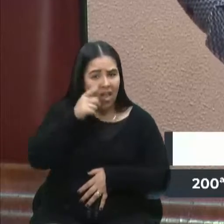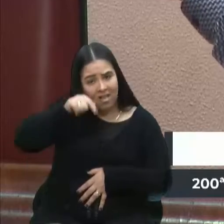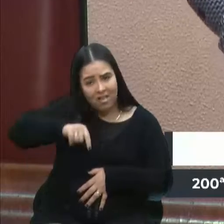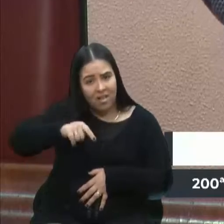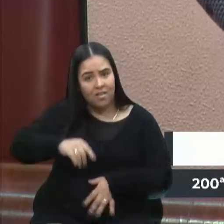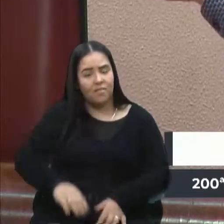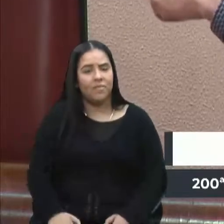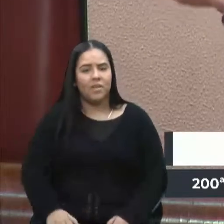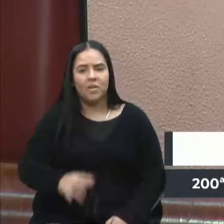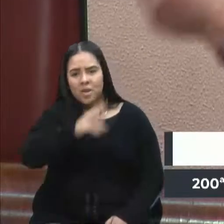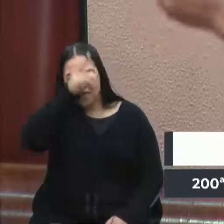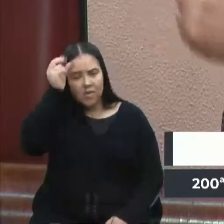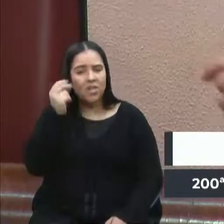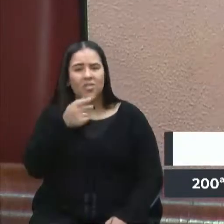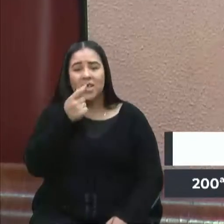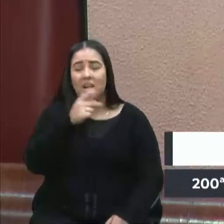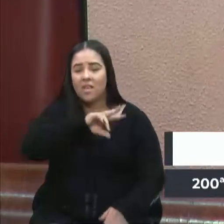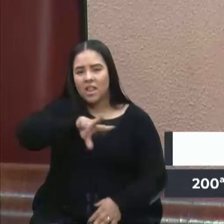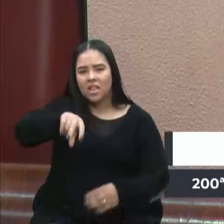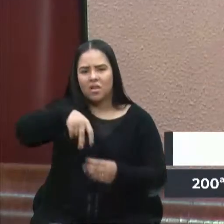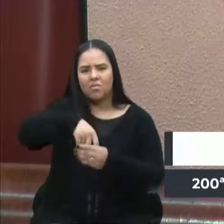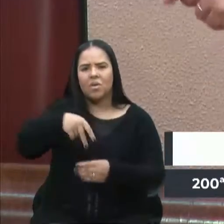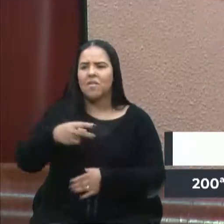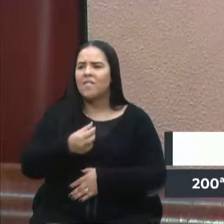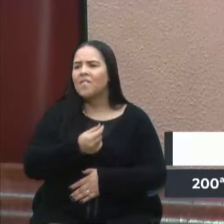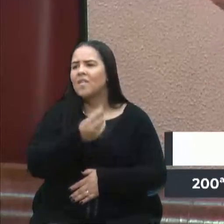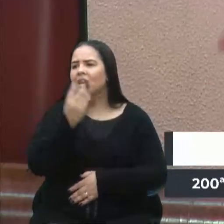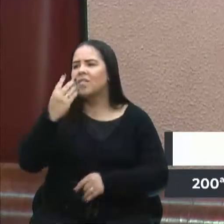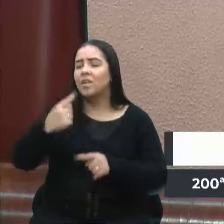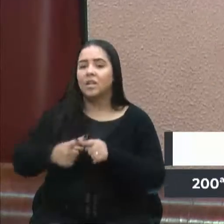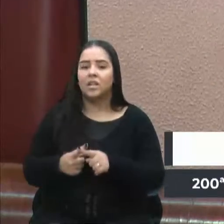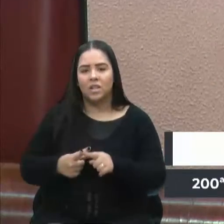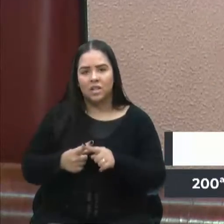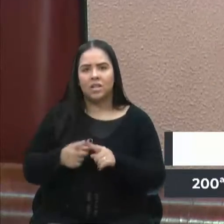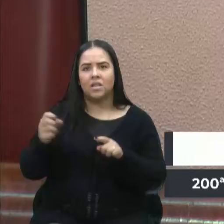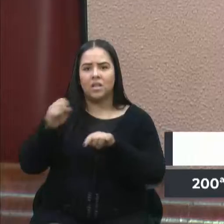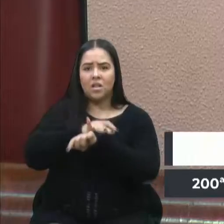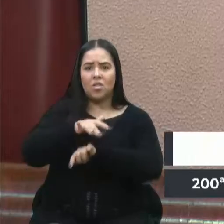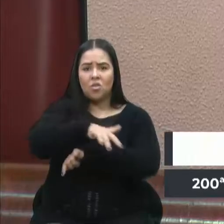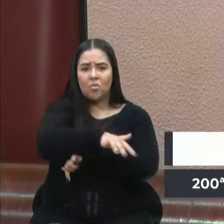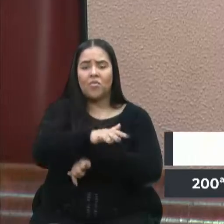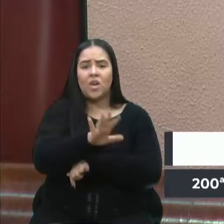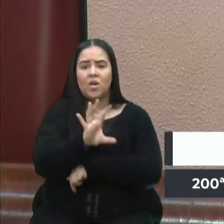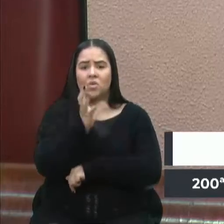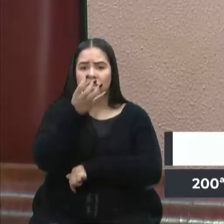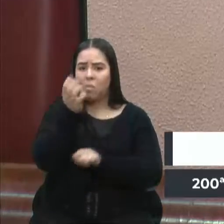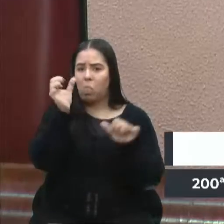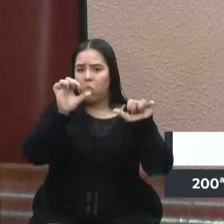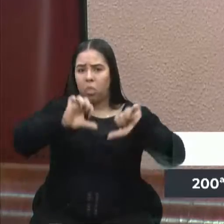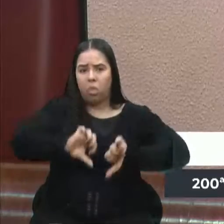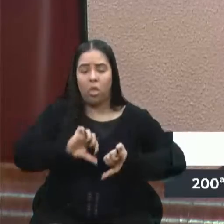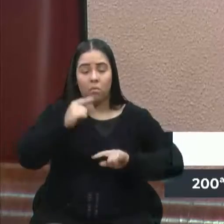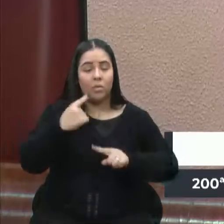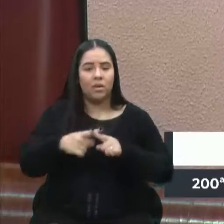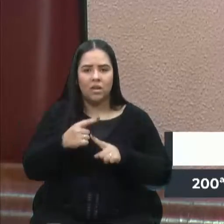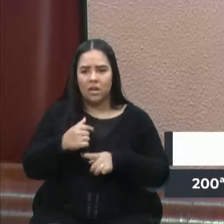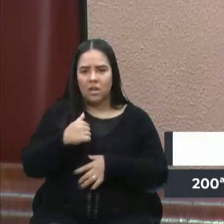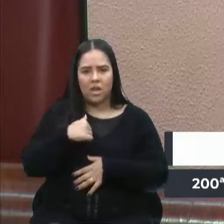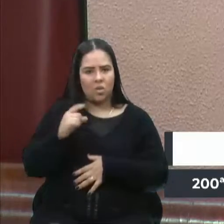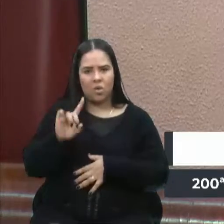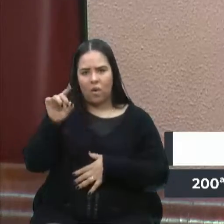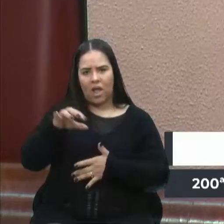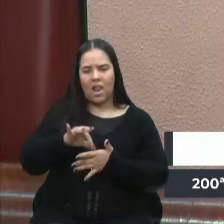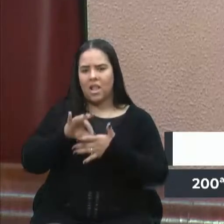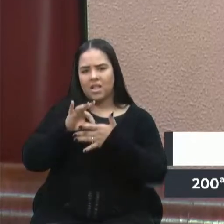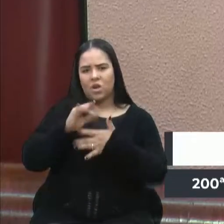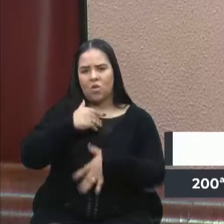prefeito falava na tribuna várias vezes que Galópolis estava se anunciando uma tragédia. Não foi eu, porque eu sou líder de governo, que